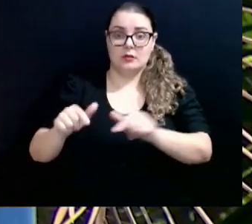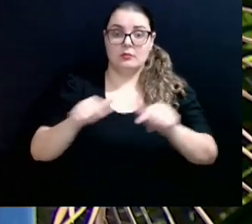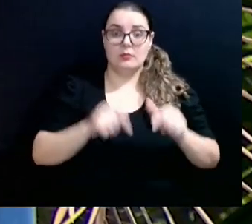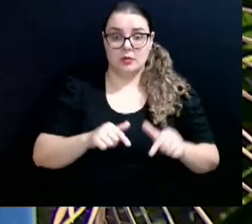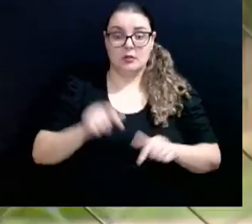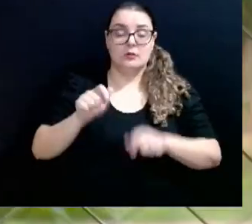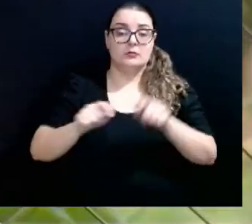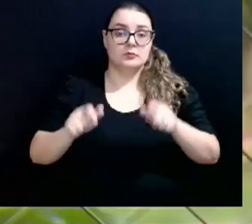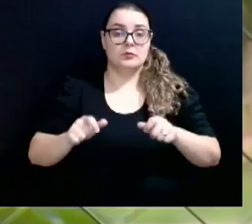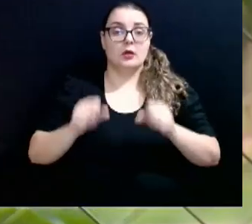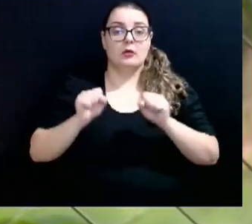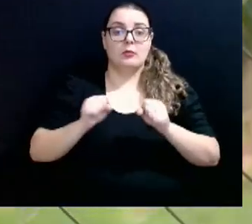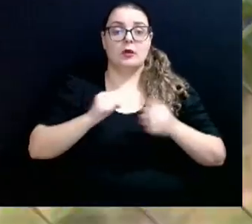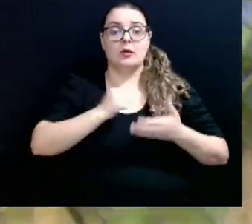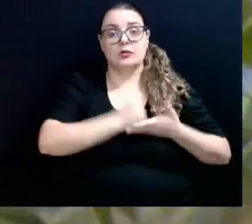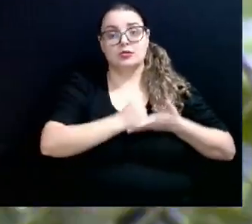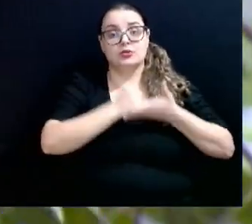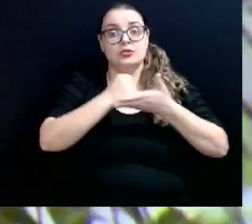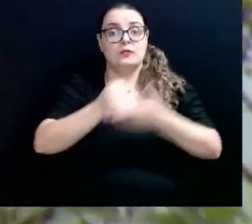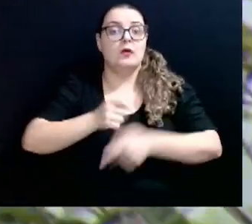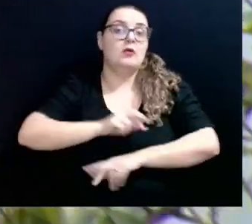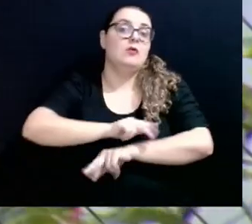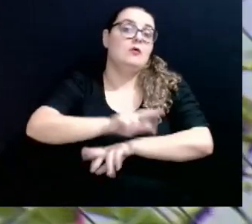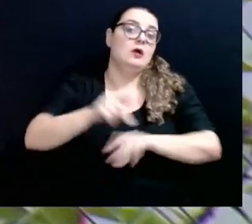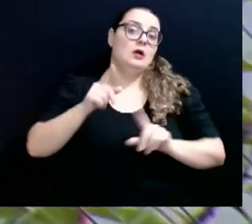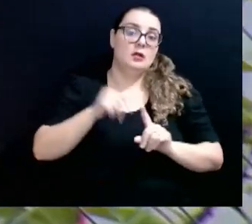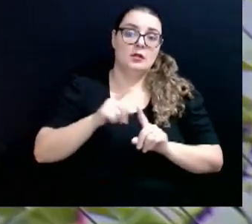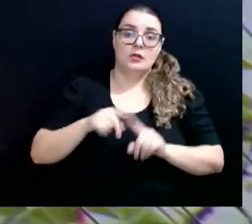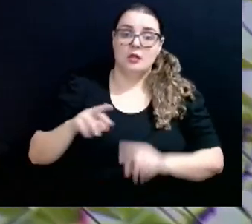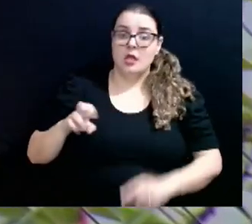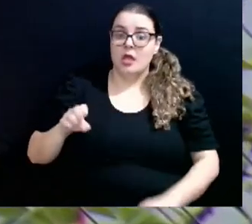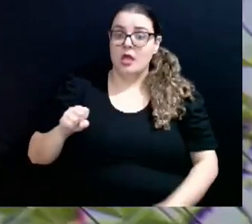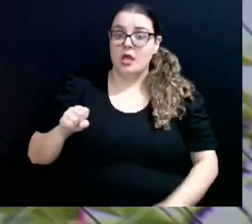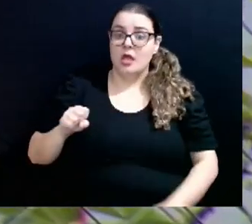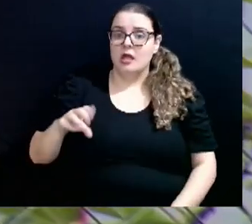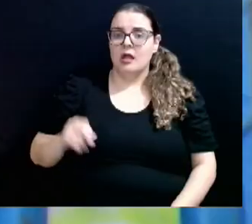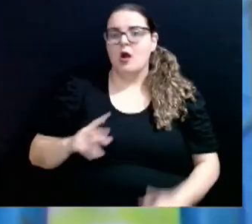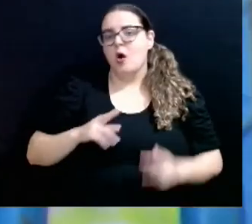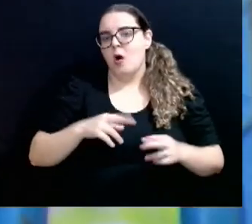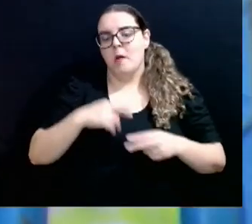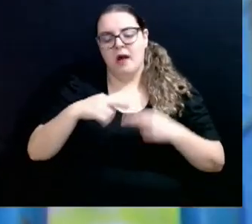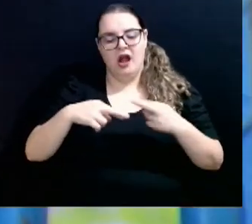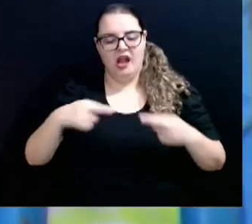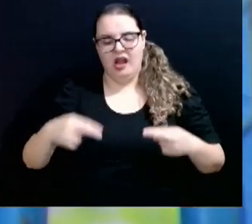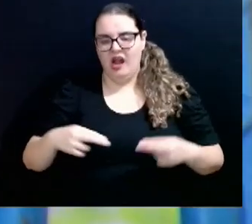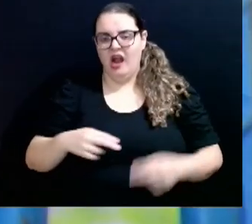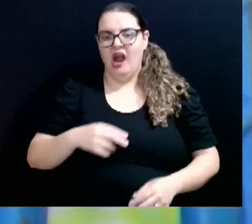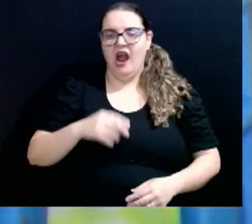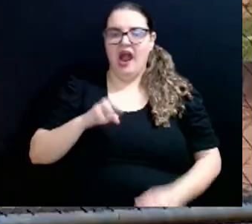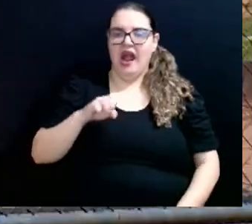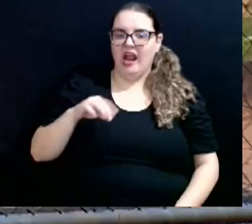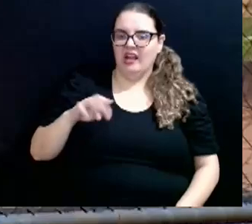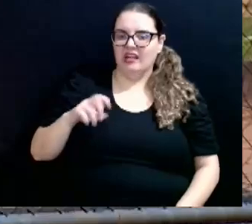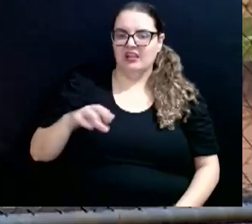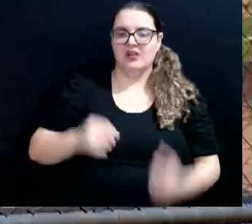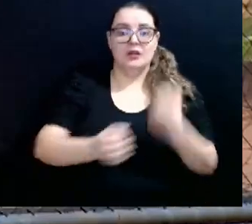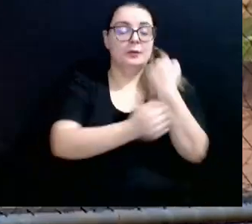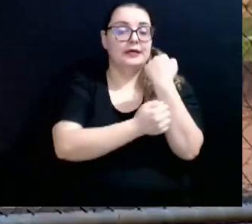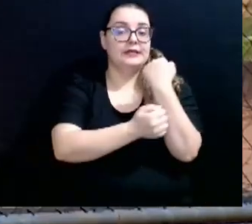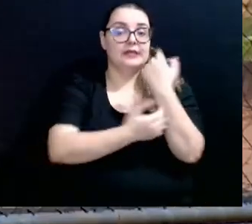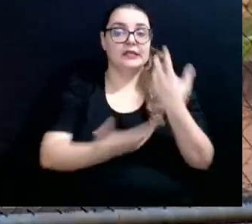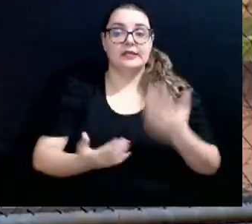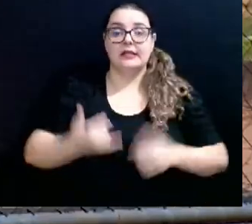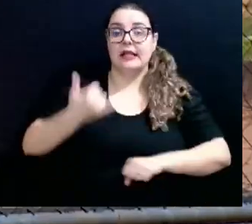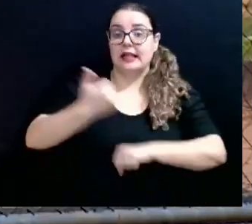podem descartar diversos tipos de resíduos, como recicláveis, entulho e madeiras, latas,